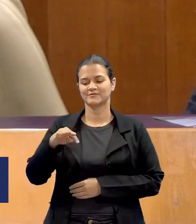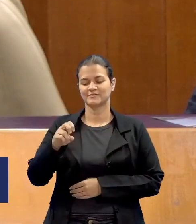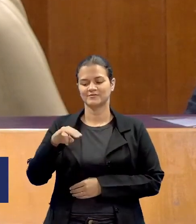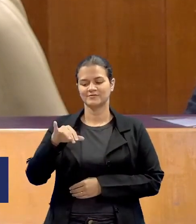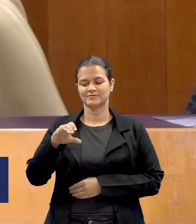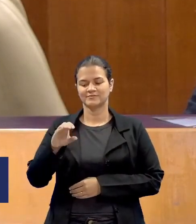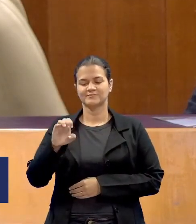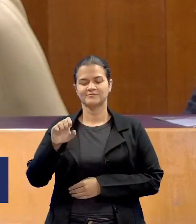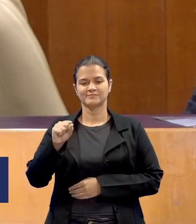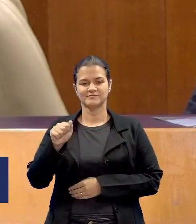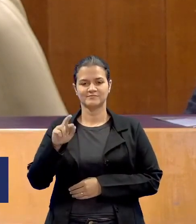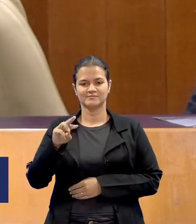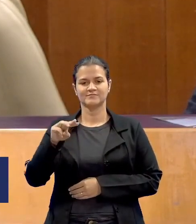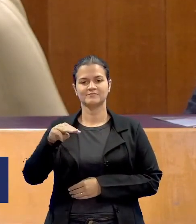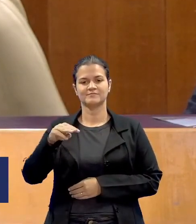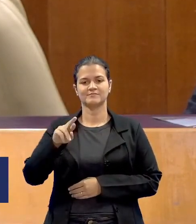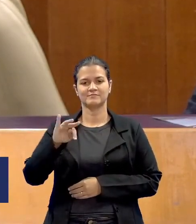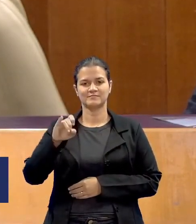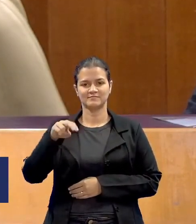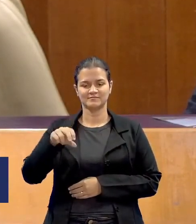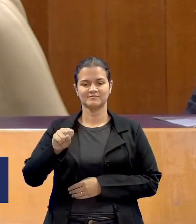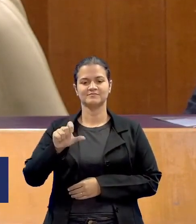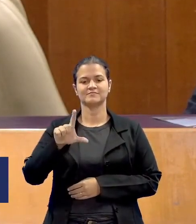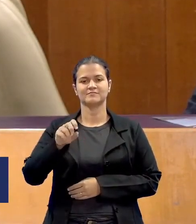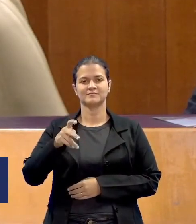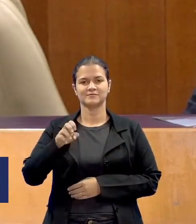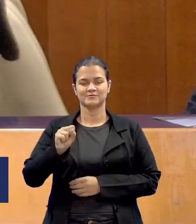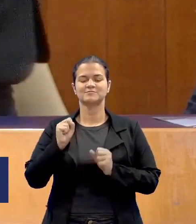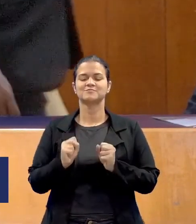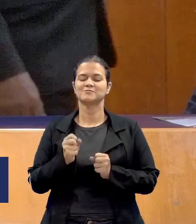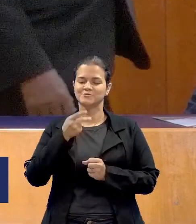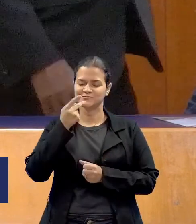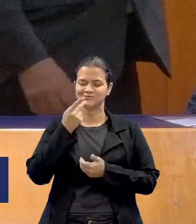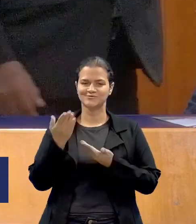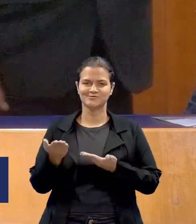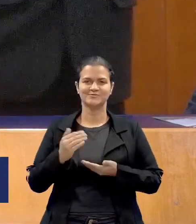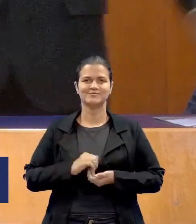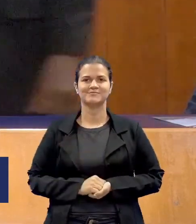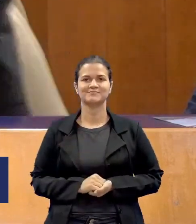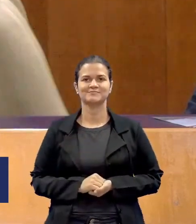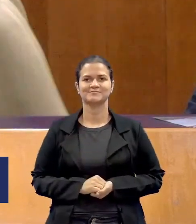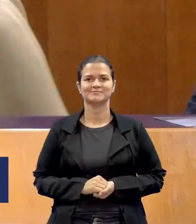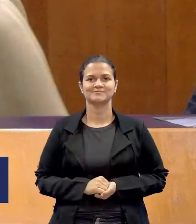Lopes. Com a palavra, Antônio, por favor, na tribuna.